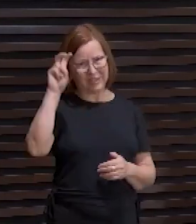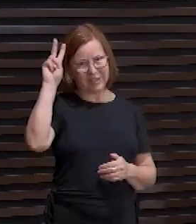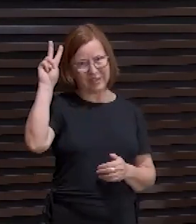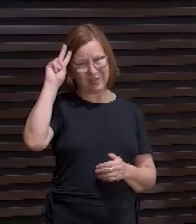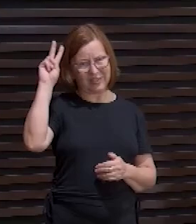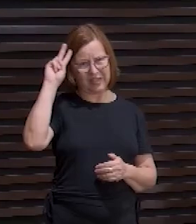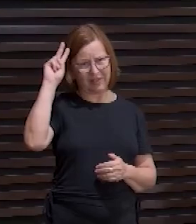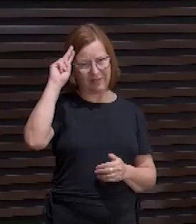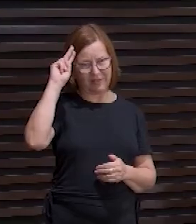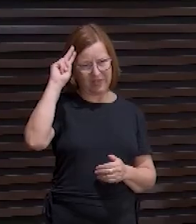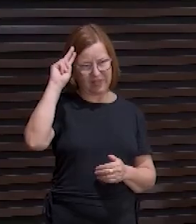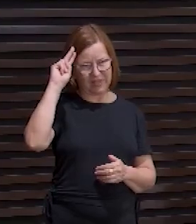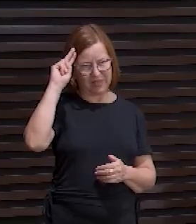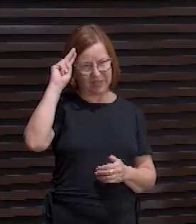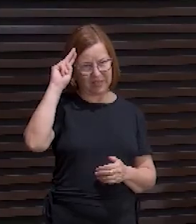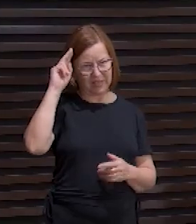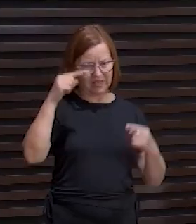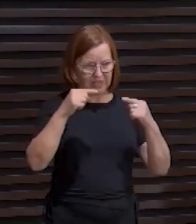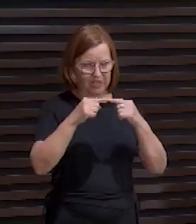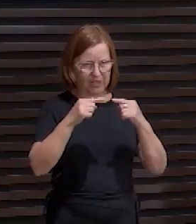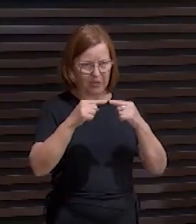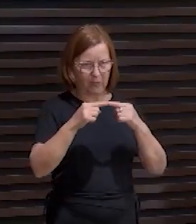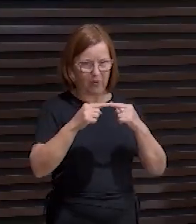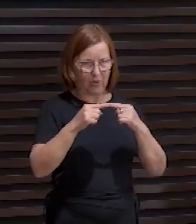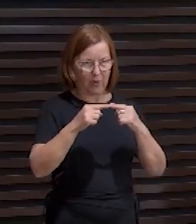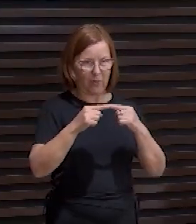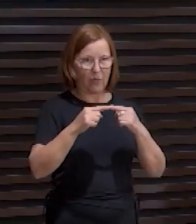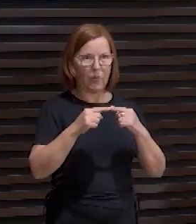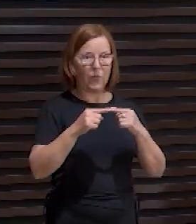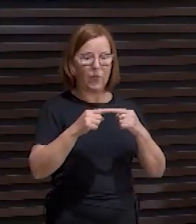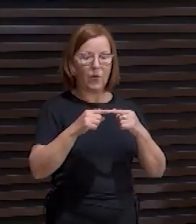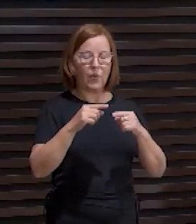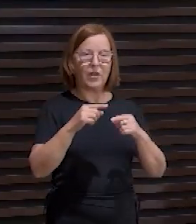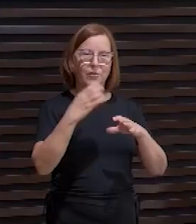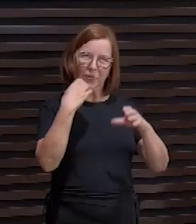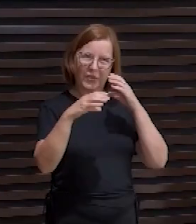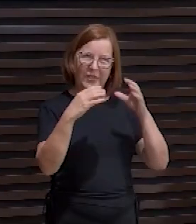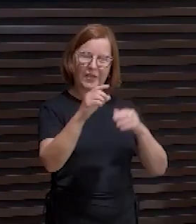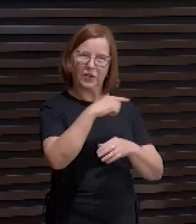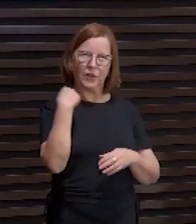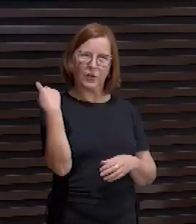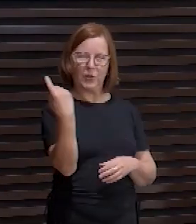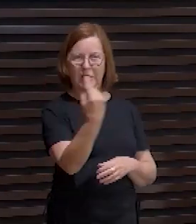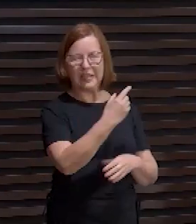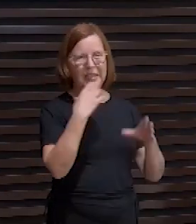nós cantamos, aquilo que nós vocalizamos entre irmãos? Somos de fato discípulos de